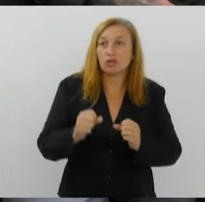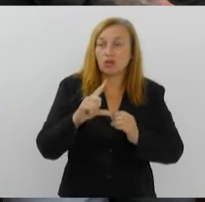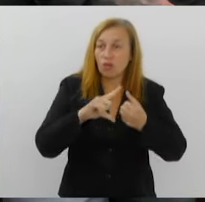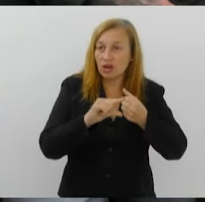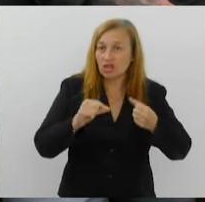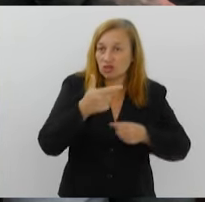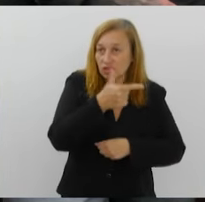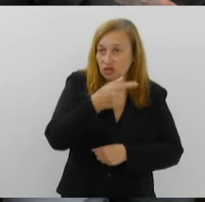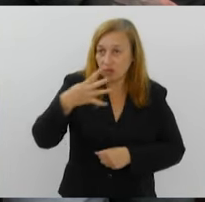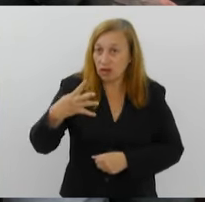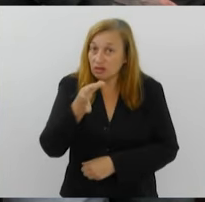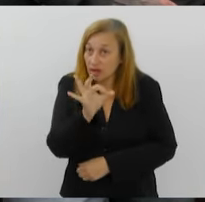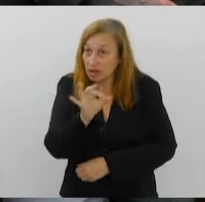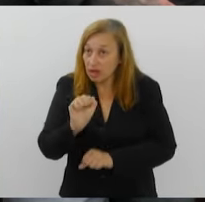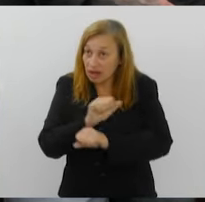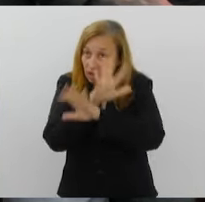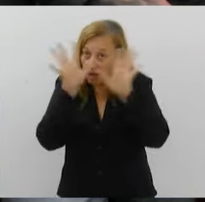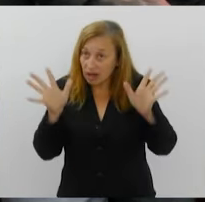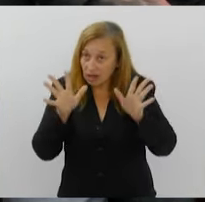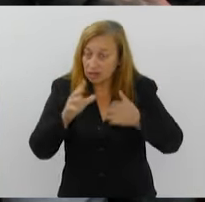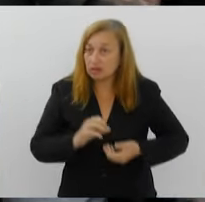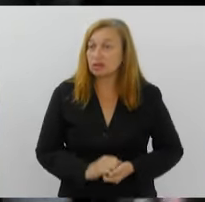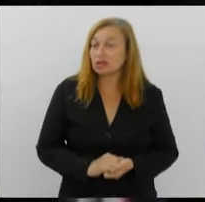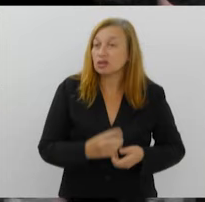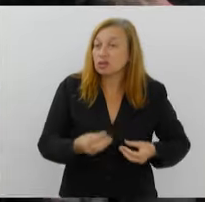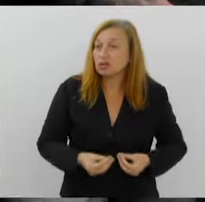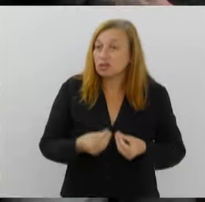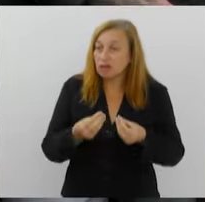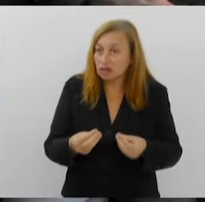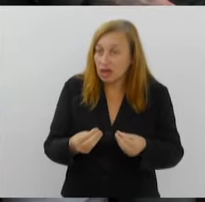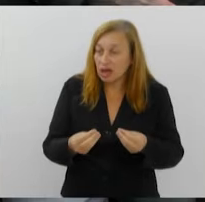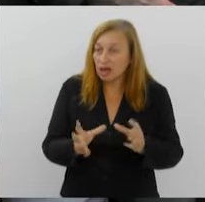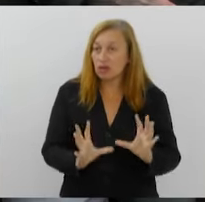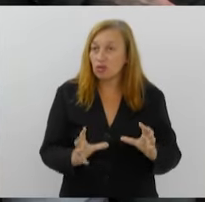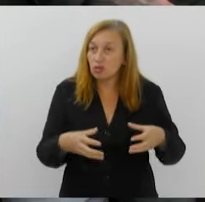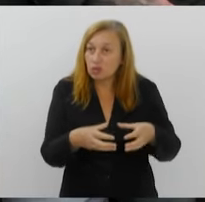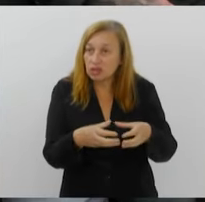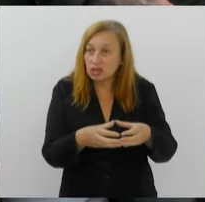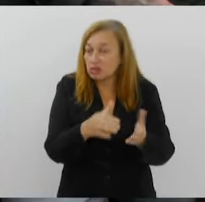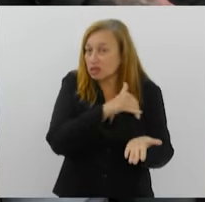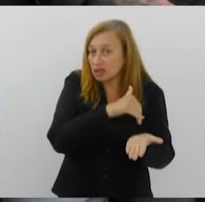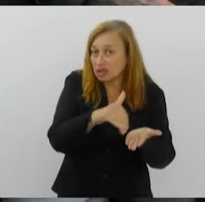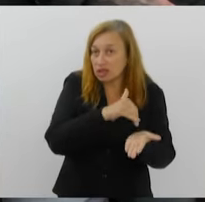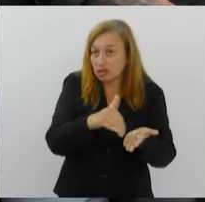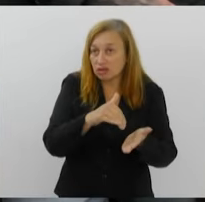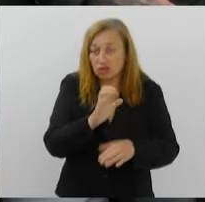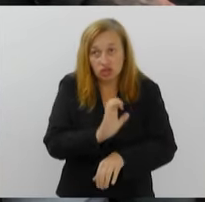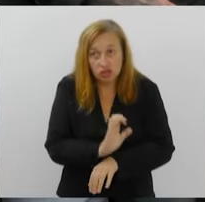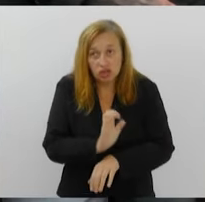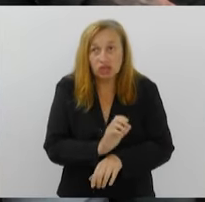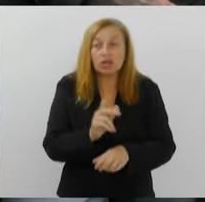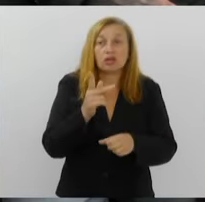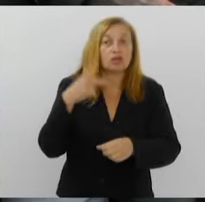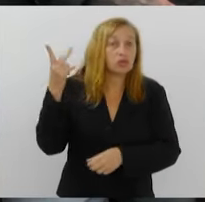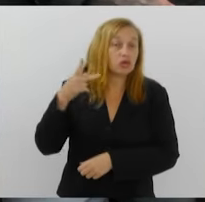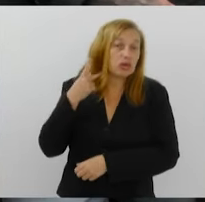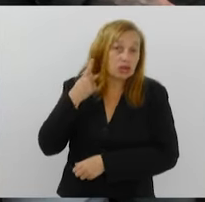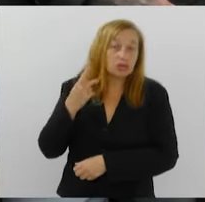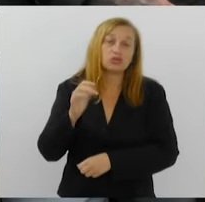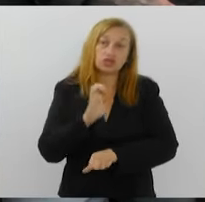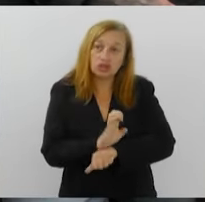é claro, quando dá atribuições às comissões a convocação de secretário de Estado, de procurador de Estado.